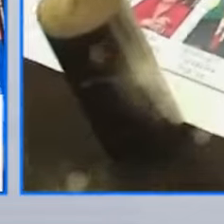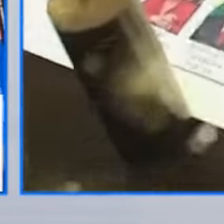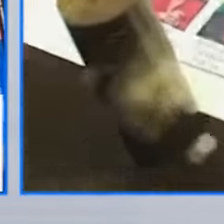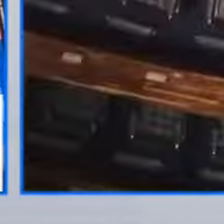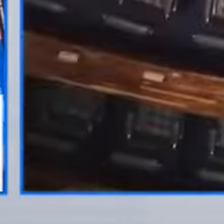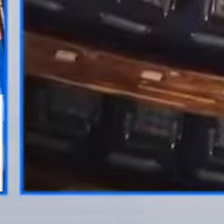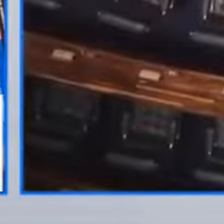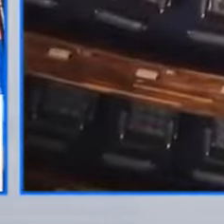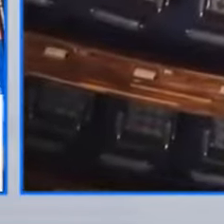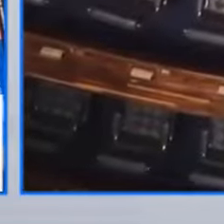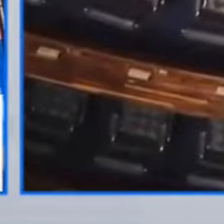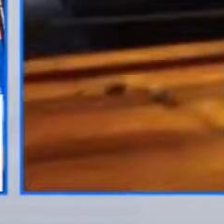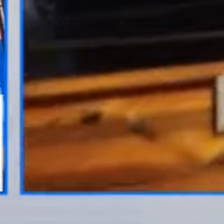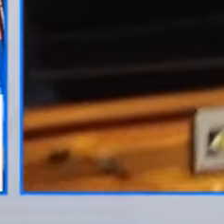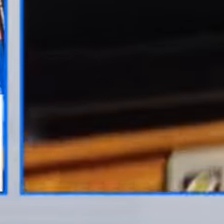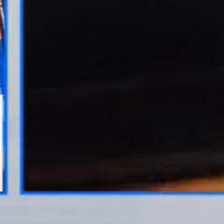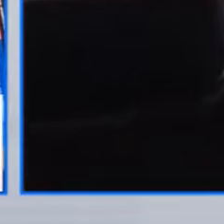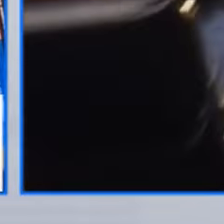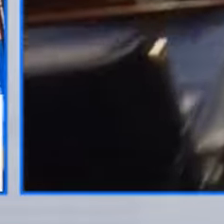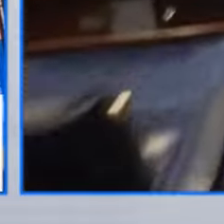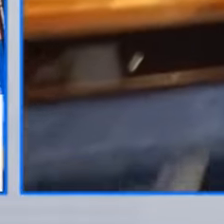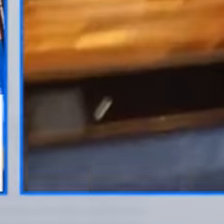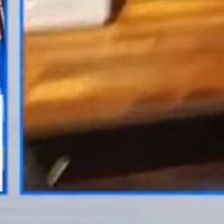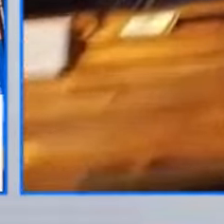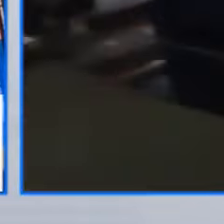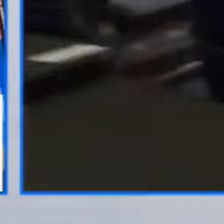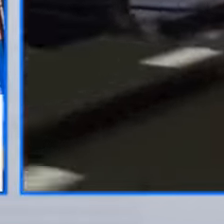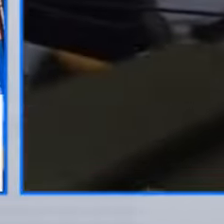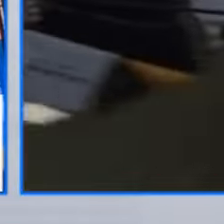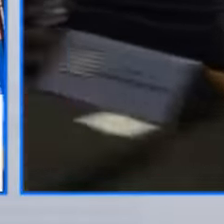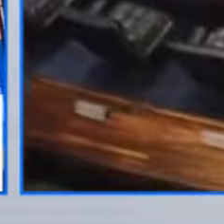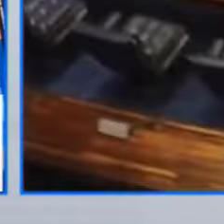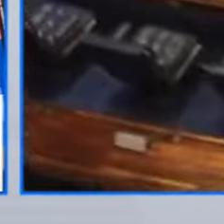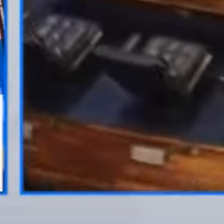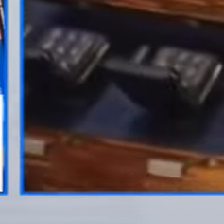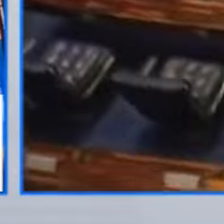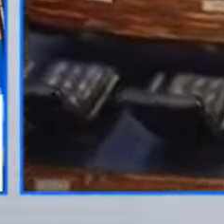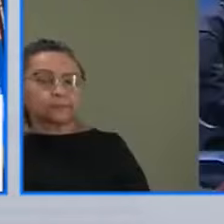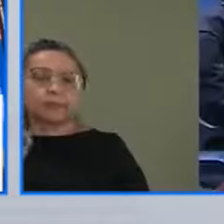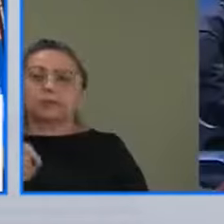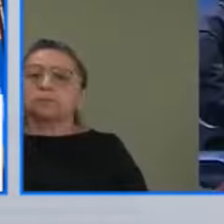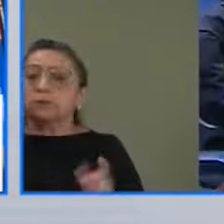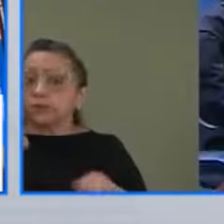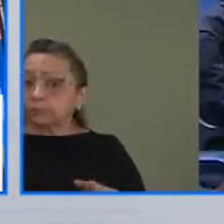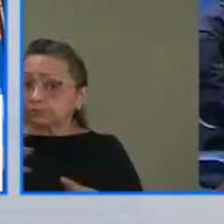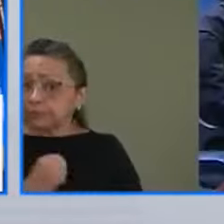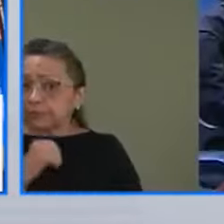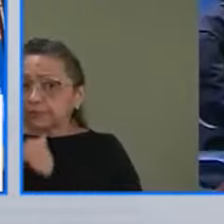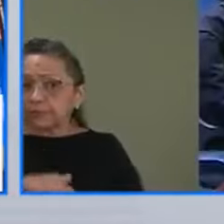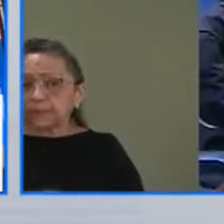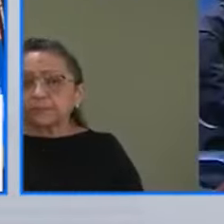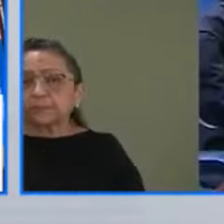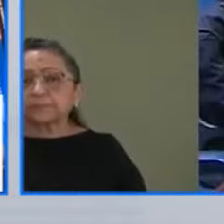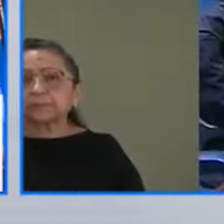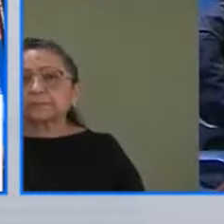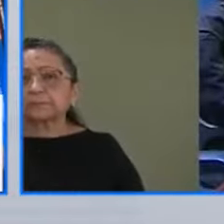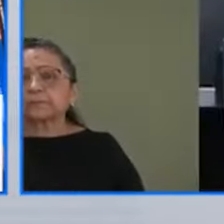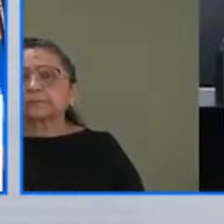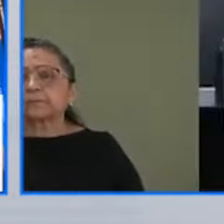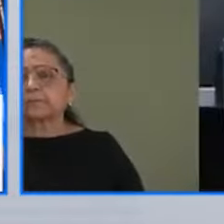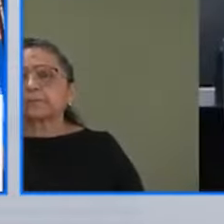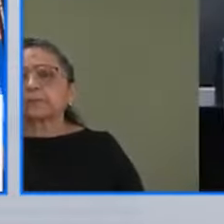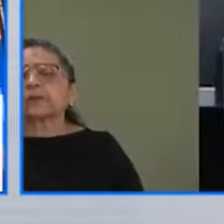a sociedade que tenhamos essa grande União em torno de um tema e a lei da ficha